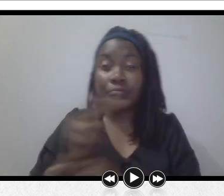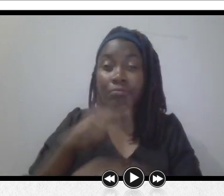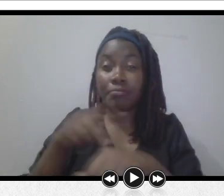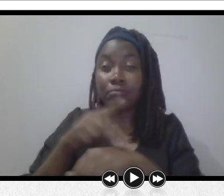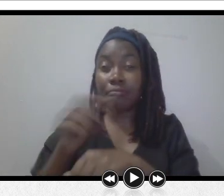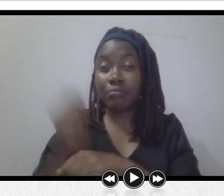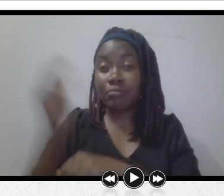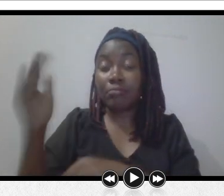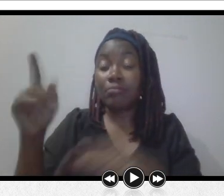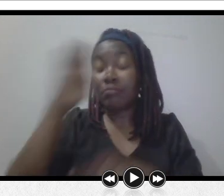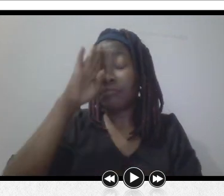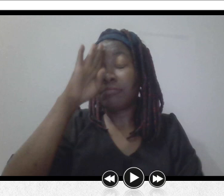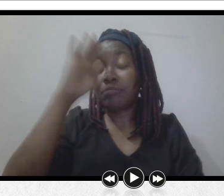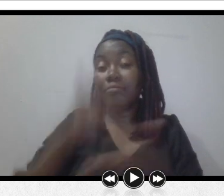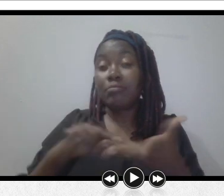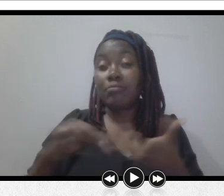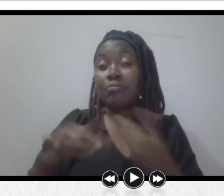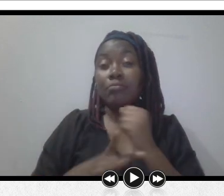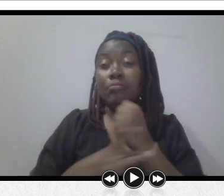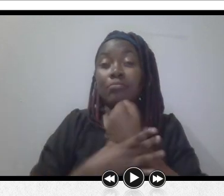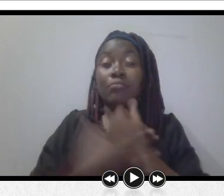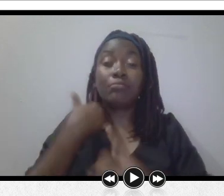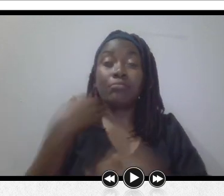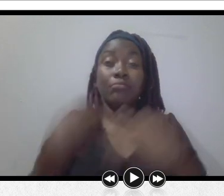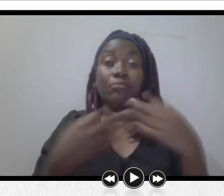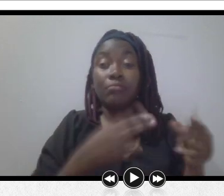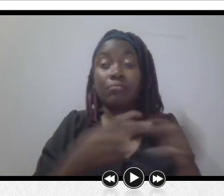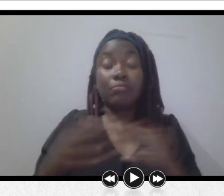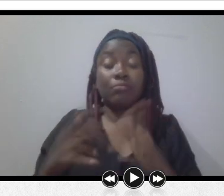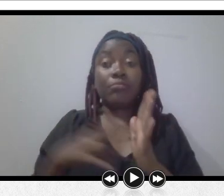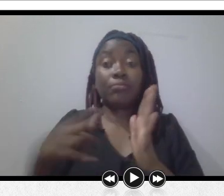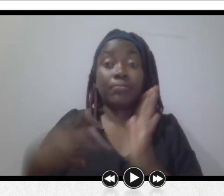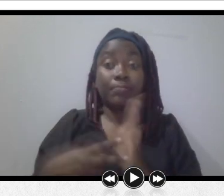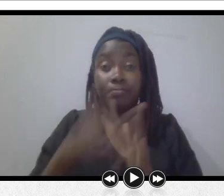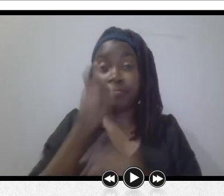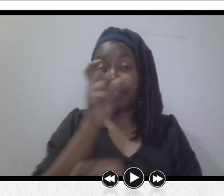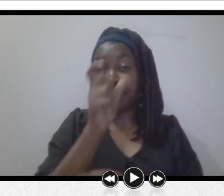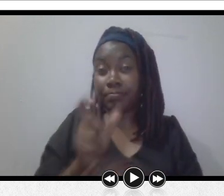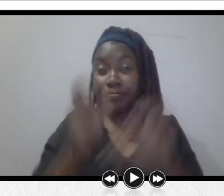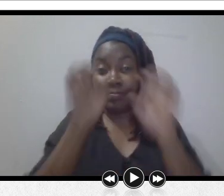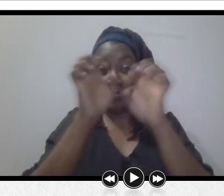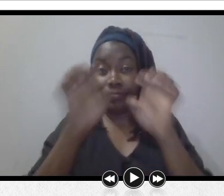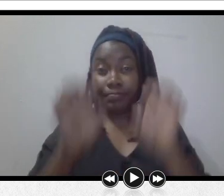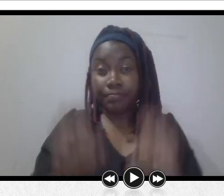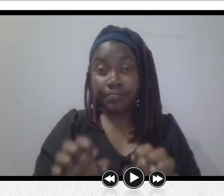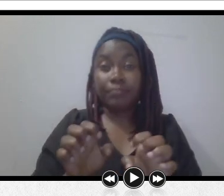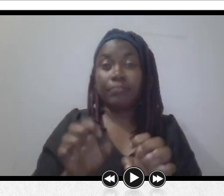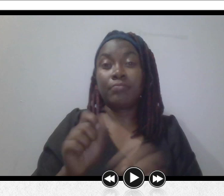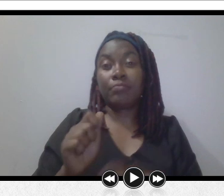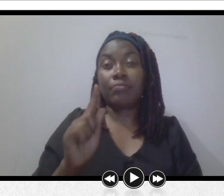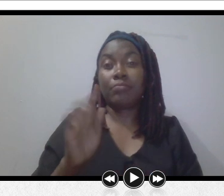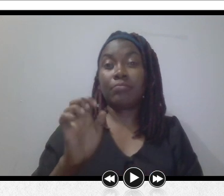estrangeiras, principalmente em aspectos de segurança jurídica e padronização. Ou seja, em termos de estrutura, todas as agências reguladoras